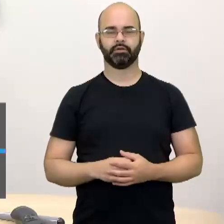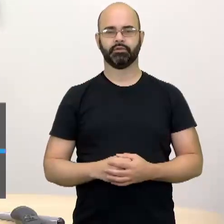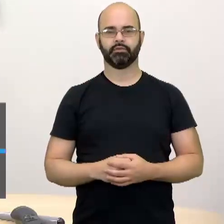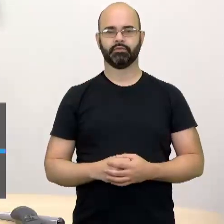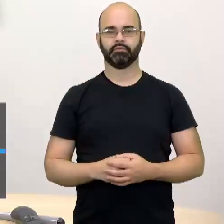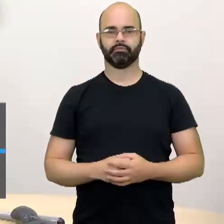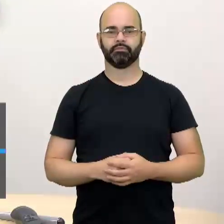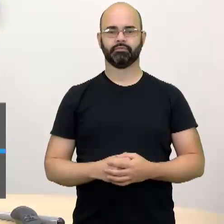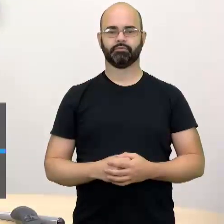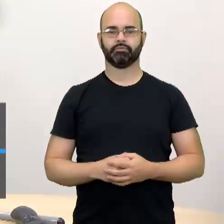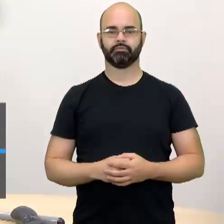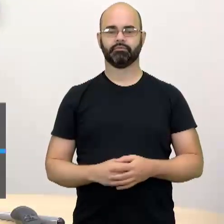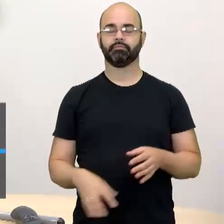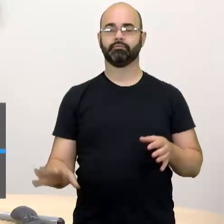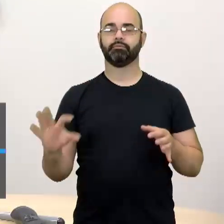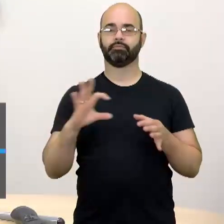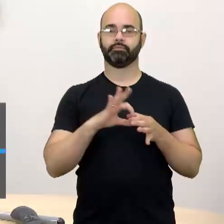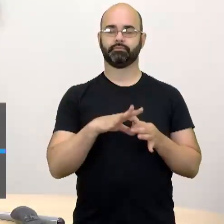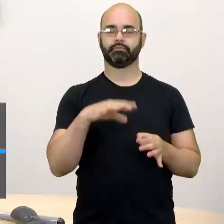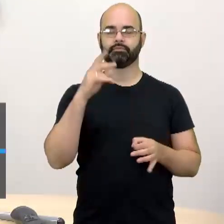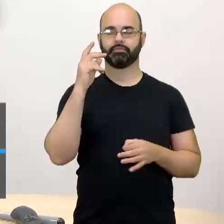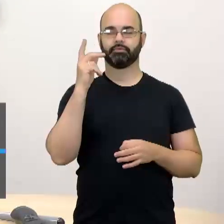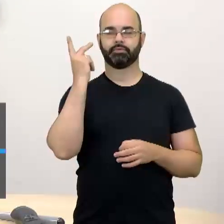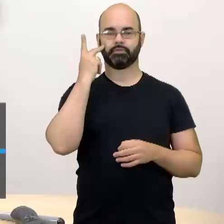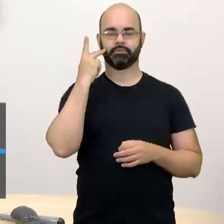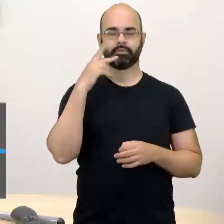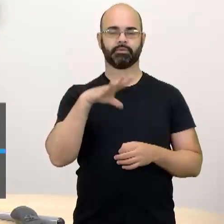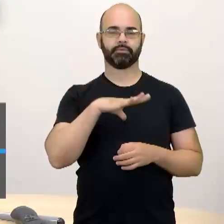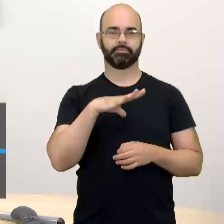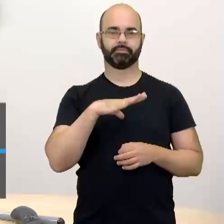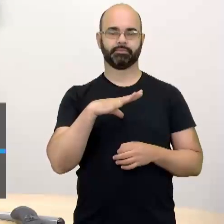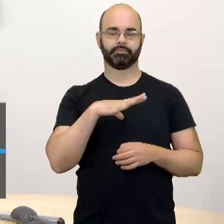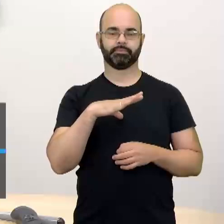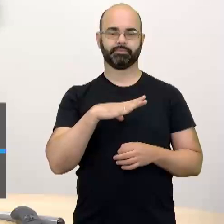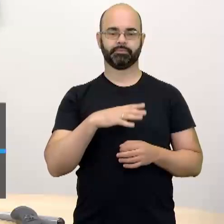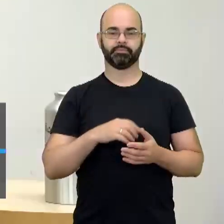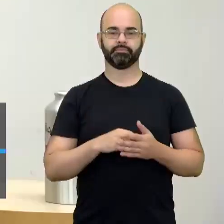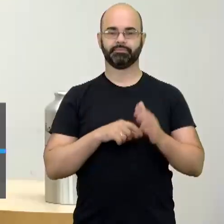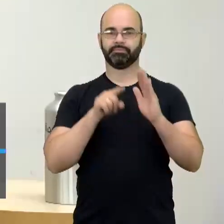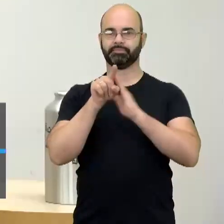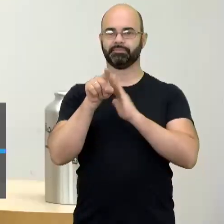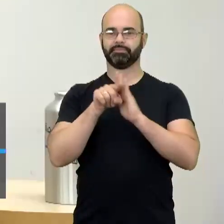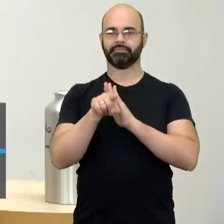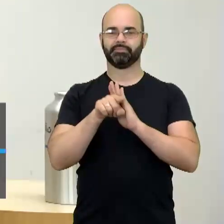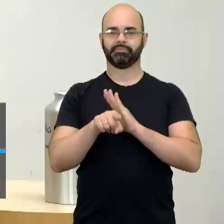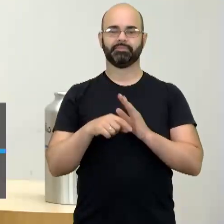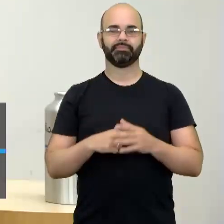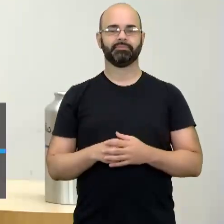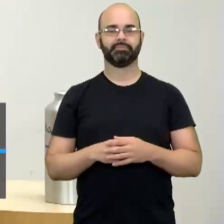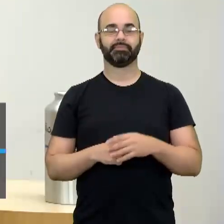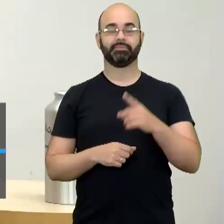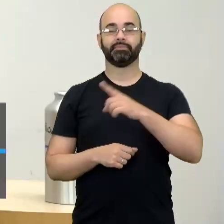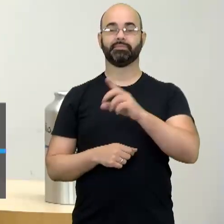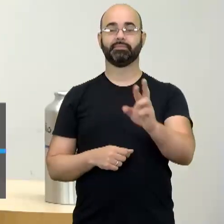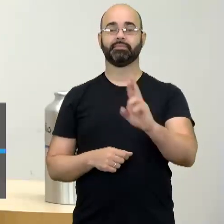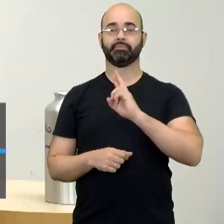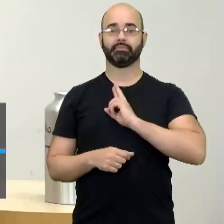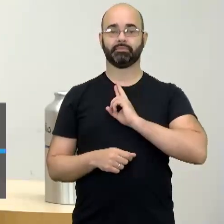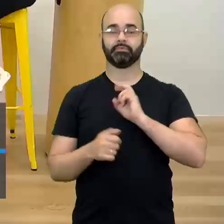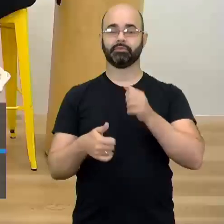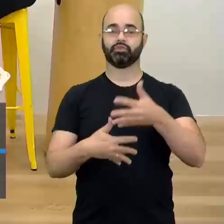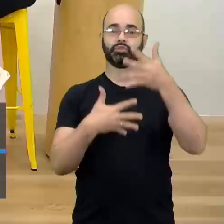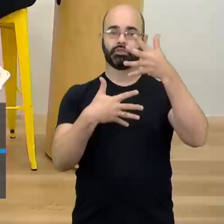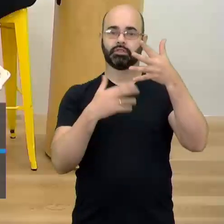da região metropolitana de São Paulo. Vamos lá para uma enquete? Uma enquete que vocês vão responder aqui no